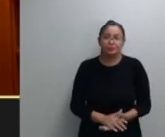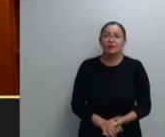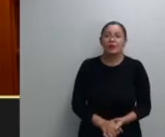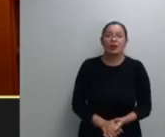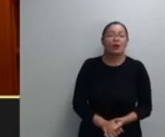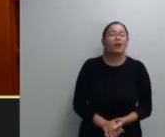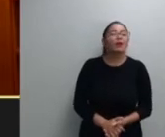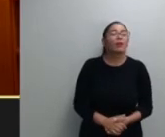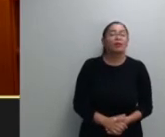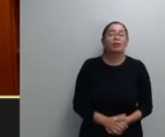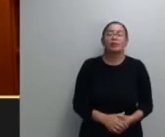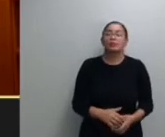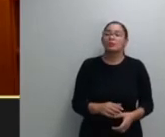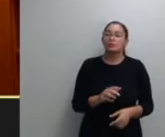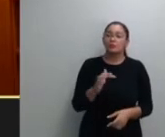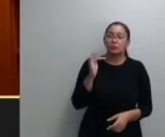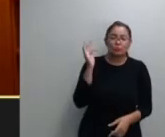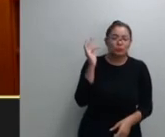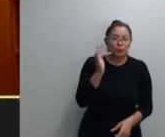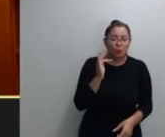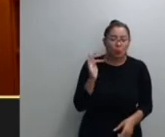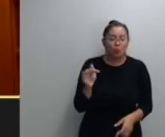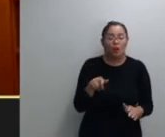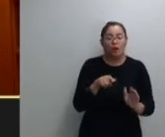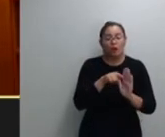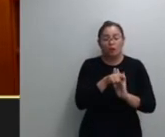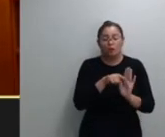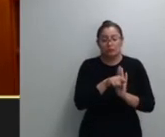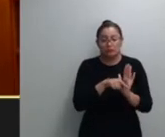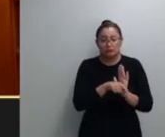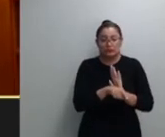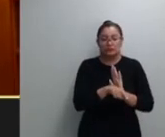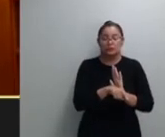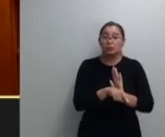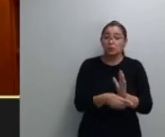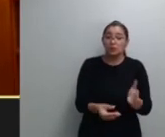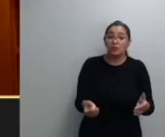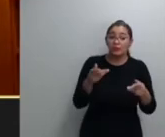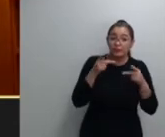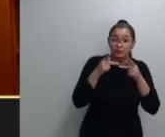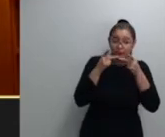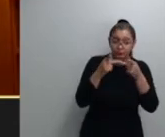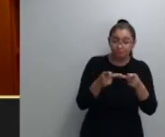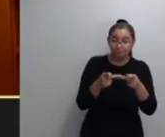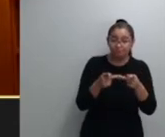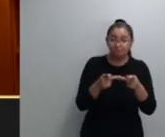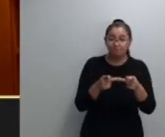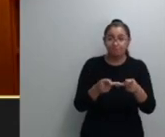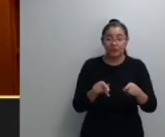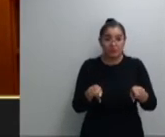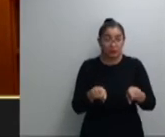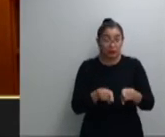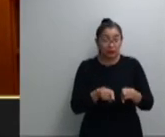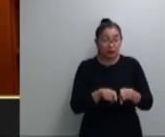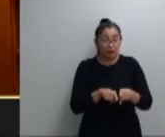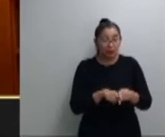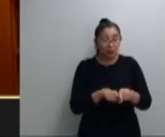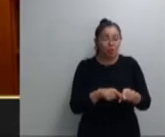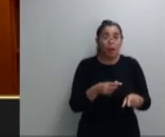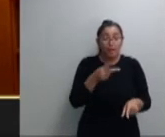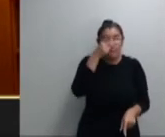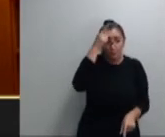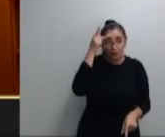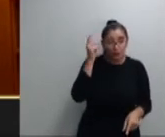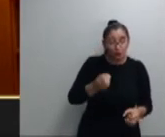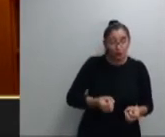adiciona uma outra interpretação, dizendo que, no momento da alienação do veículo, o contribuinte não passa a